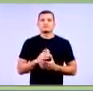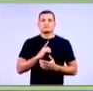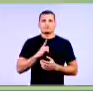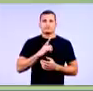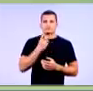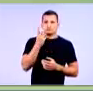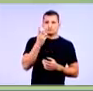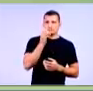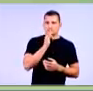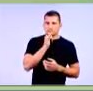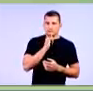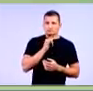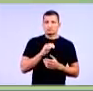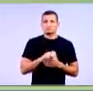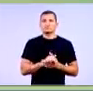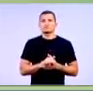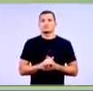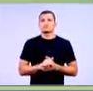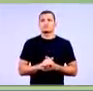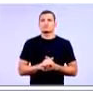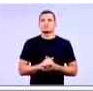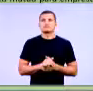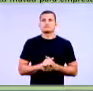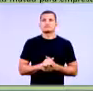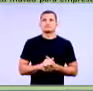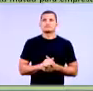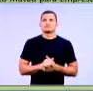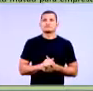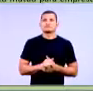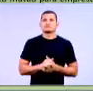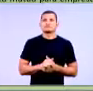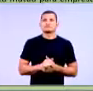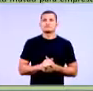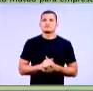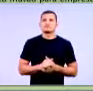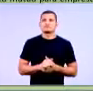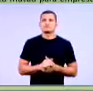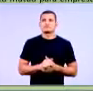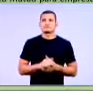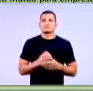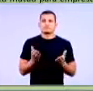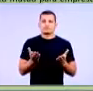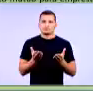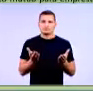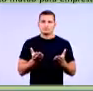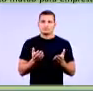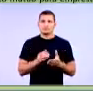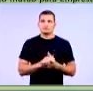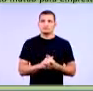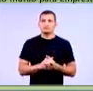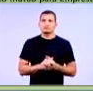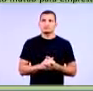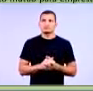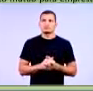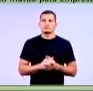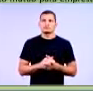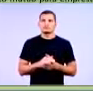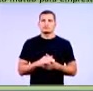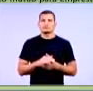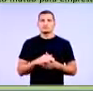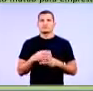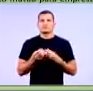o relatório e impressora. Seguindo, vamos falar agora do processo de desenvolvimento de